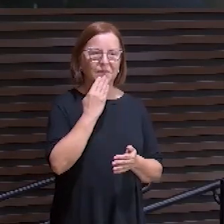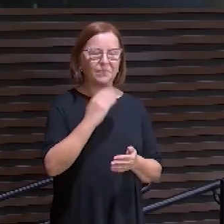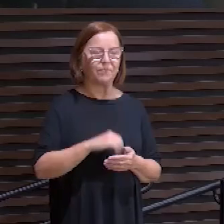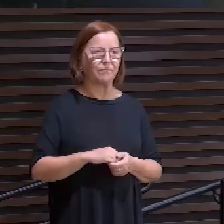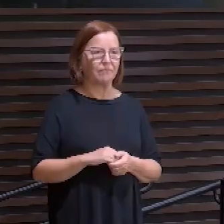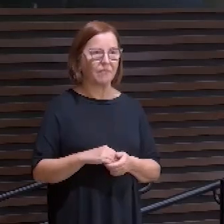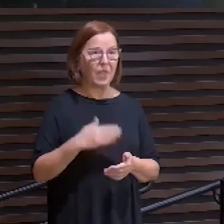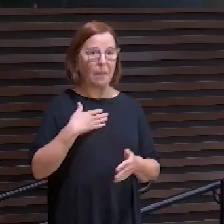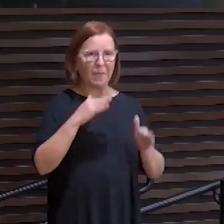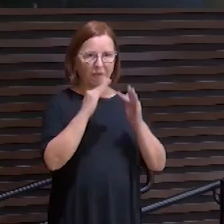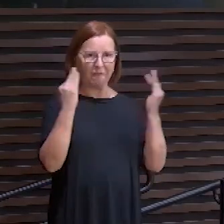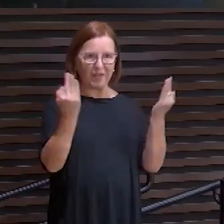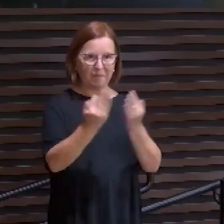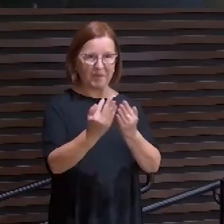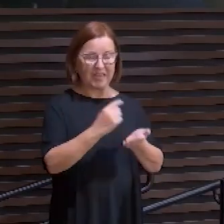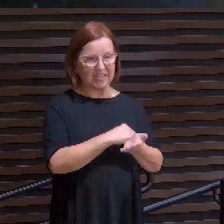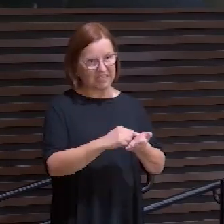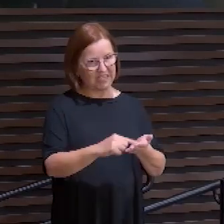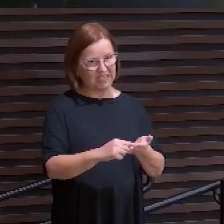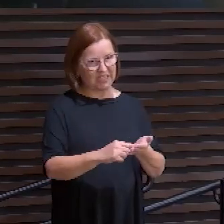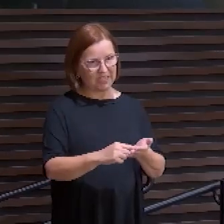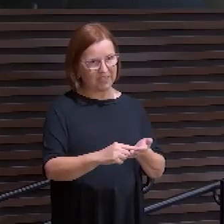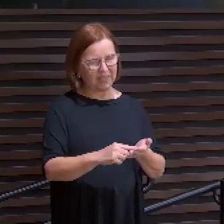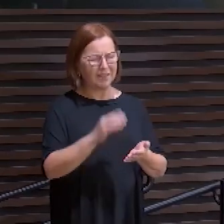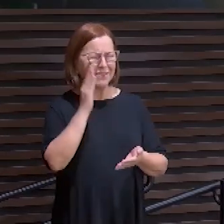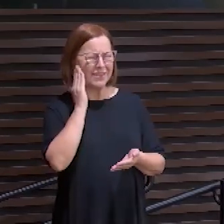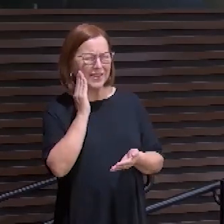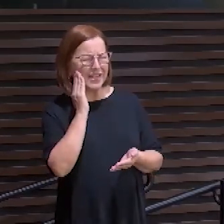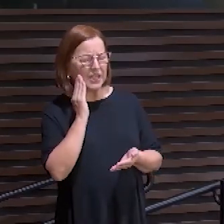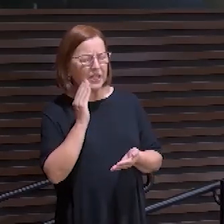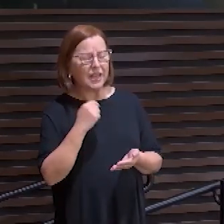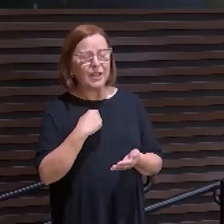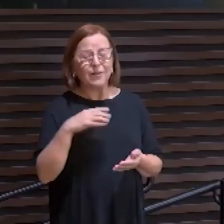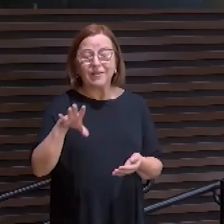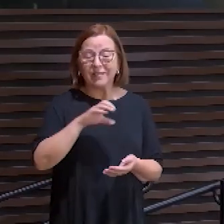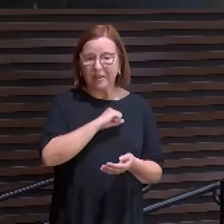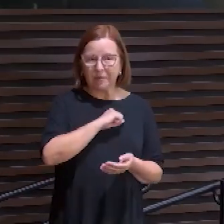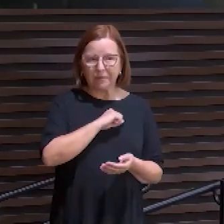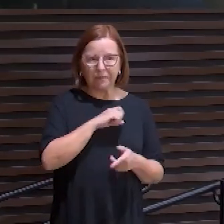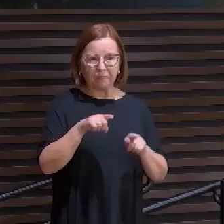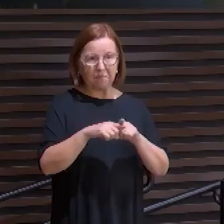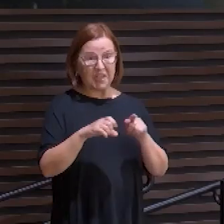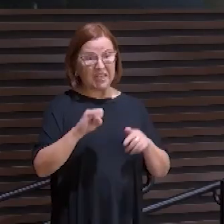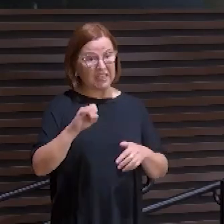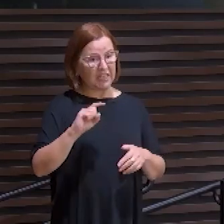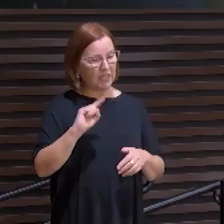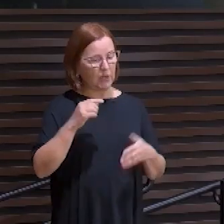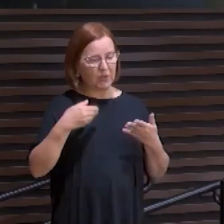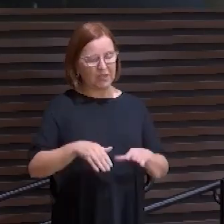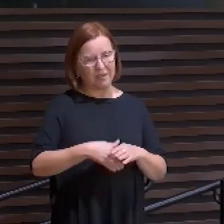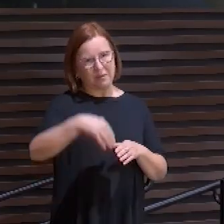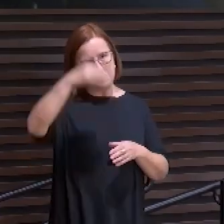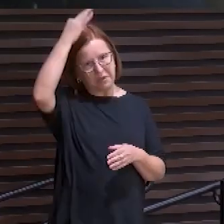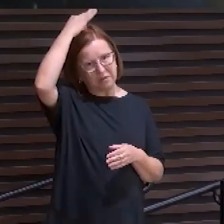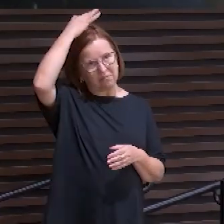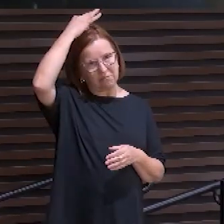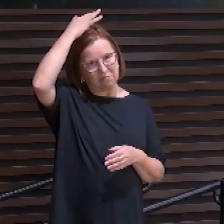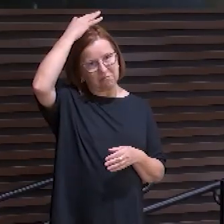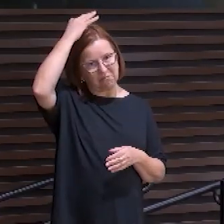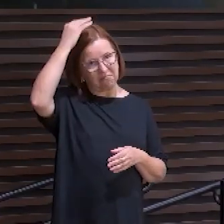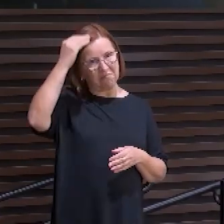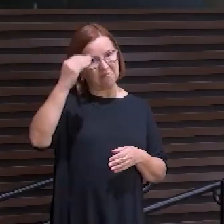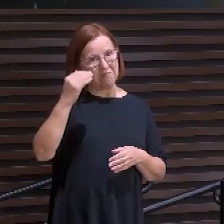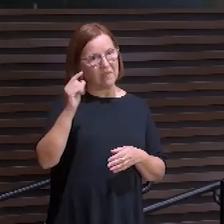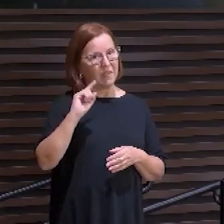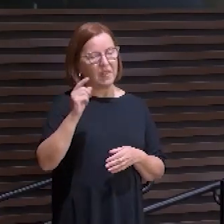Minha família de sangue é muito querida, eu quero muito bem, mas se não nascer de novo, eu não serei